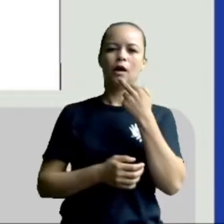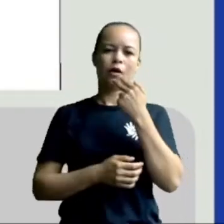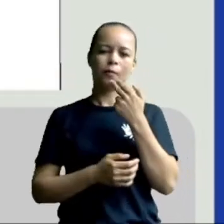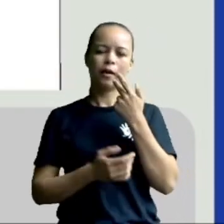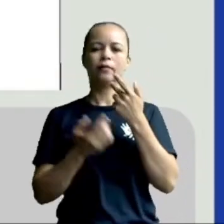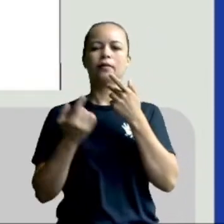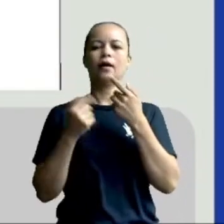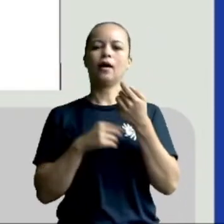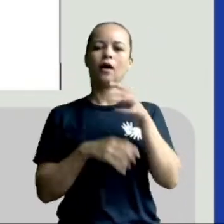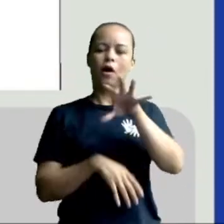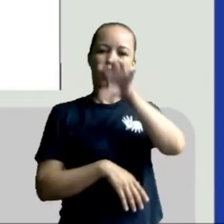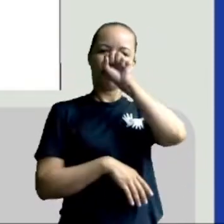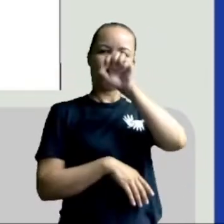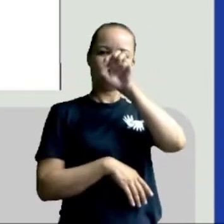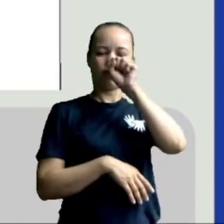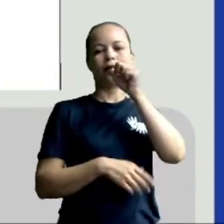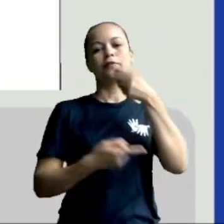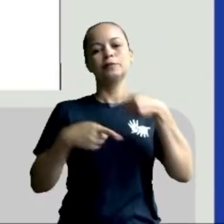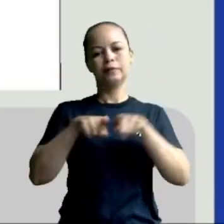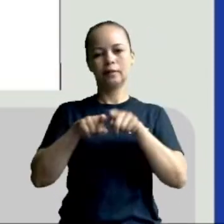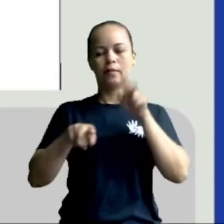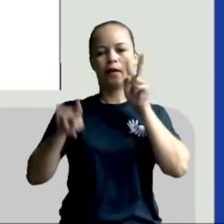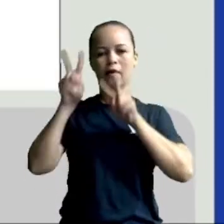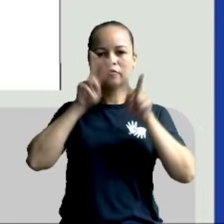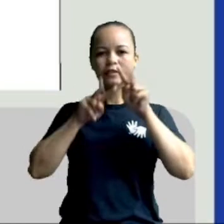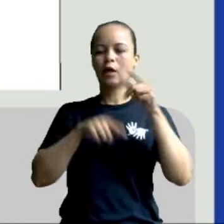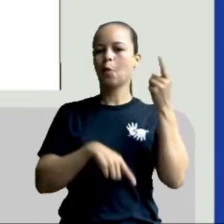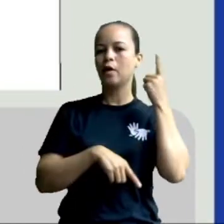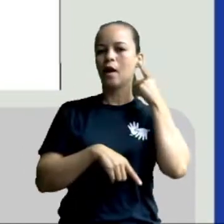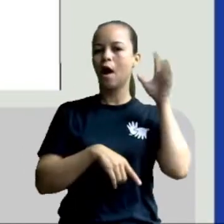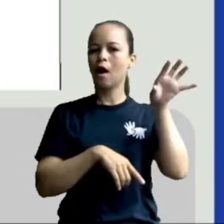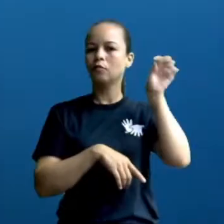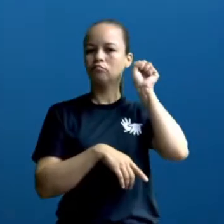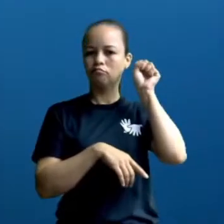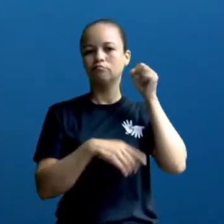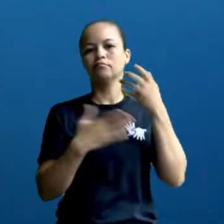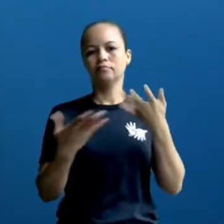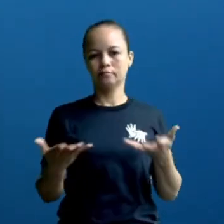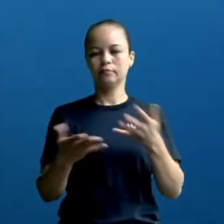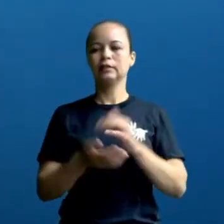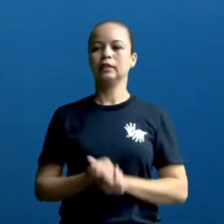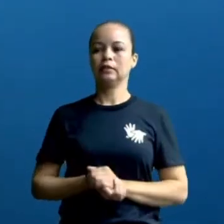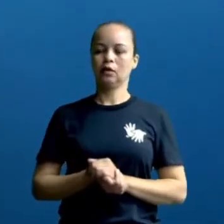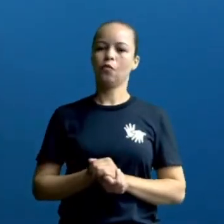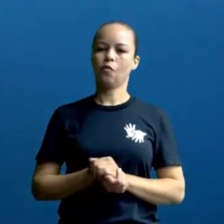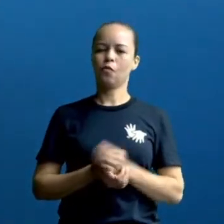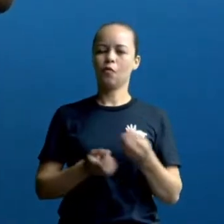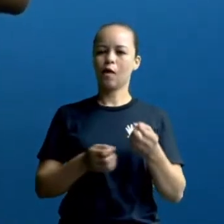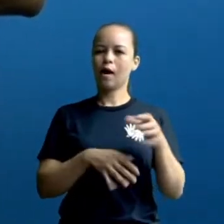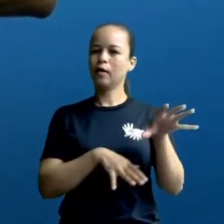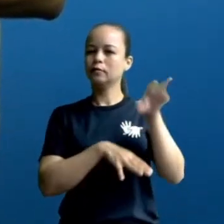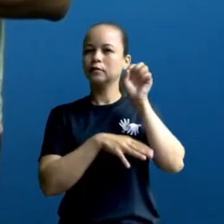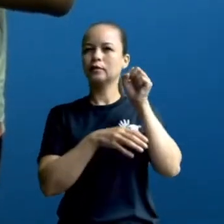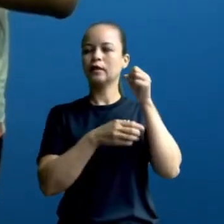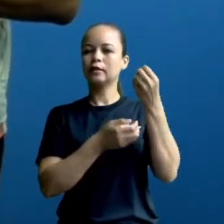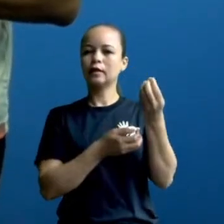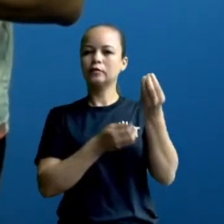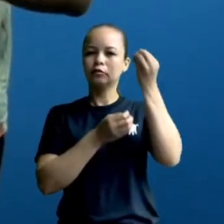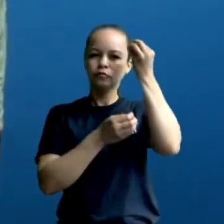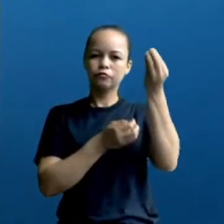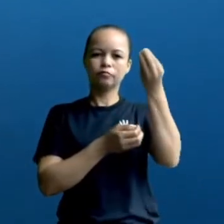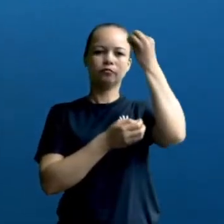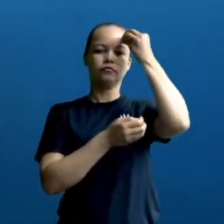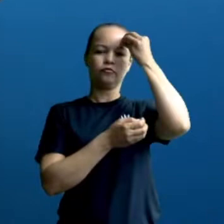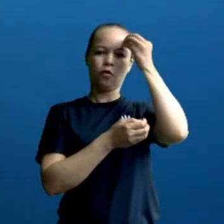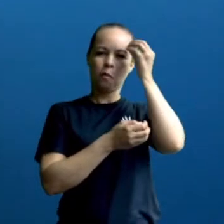ao olfato, e também a visão. Então, guarda essas informações que são muito, mas muito relevantes. Tá